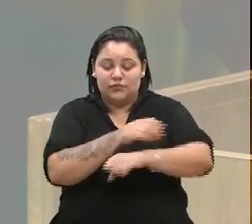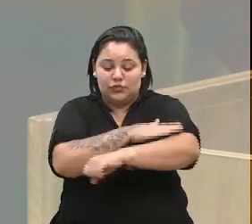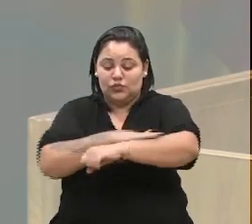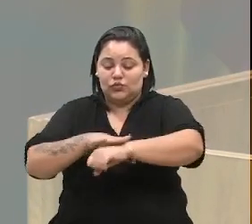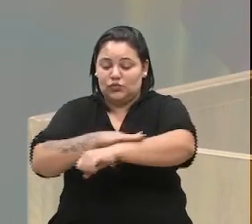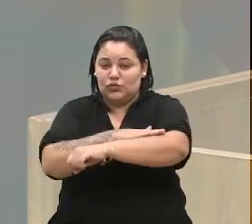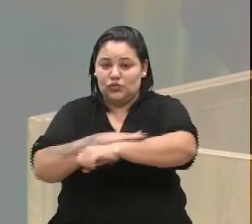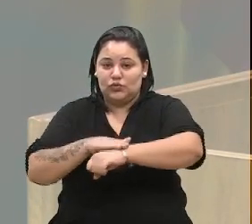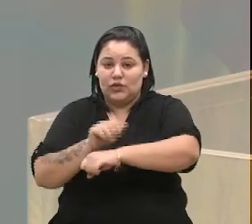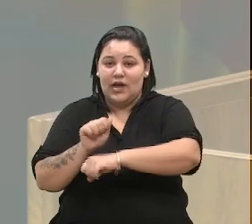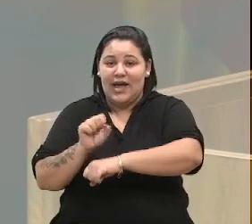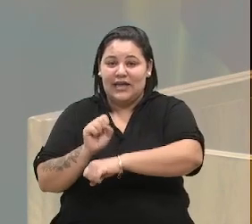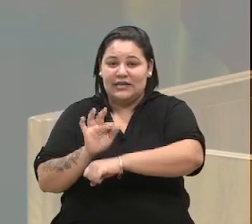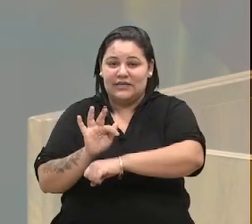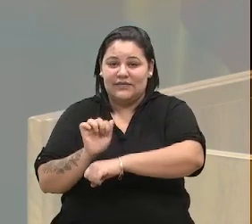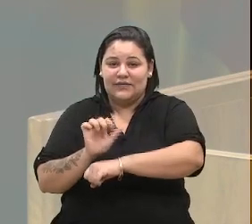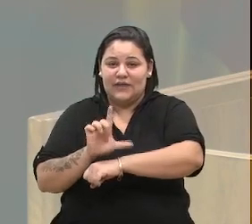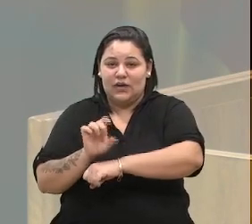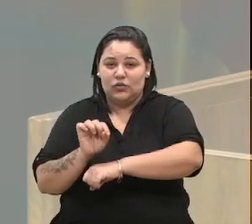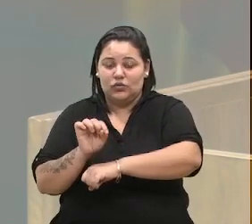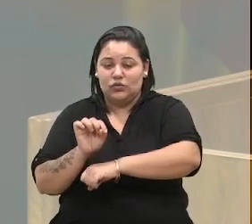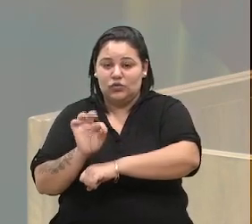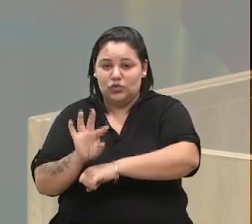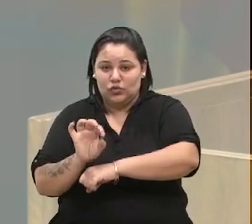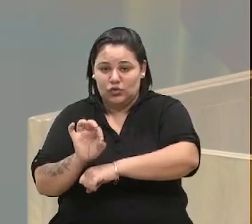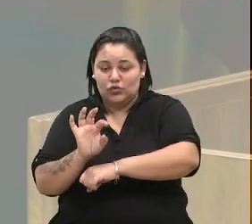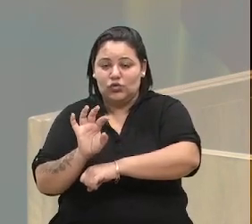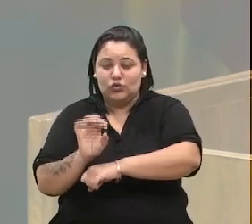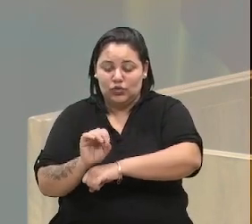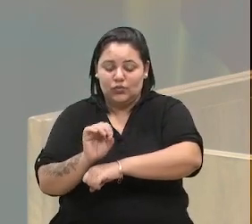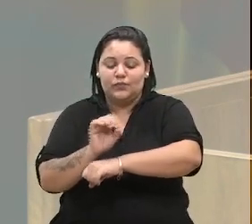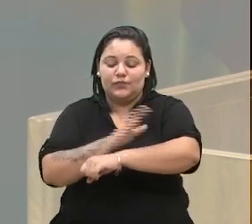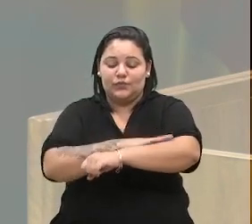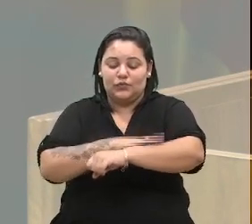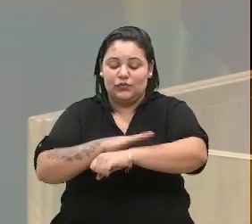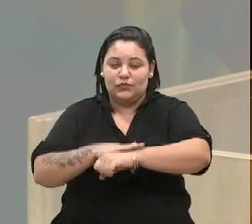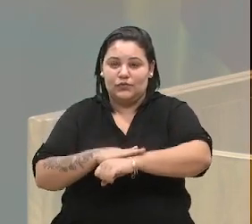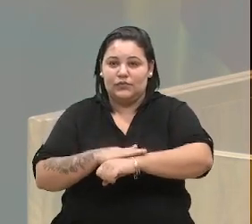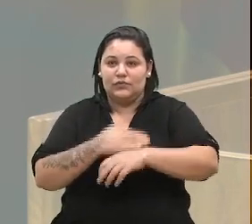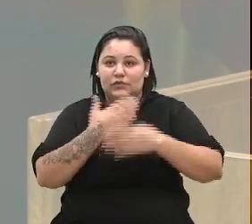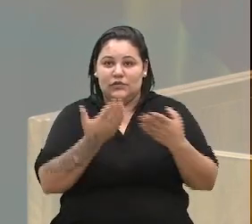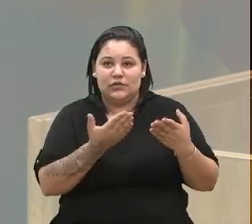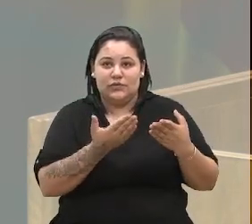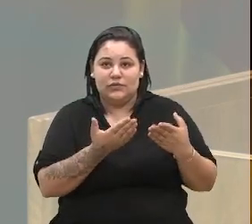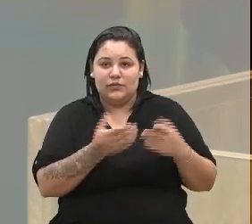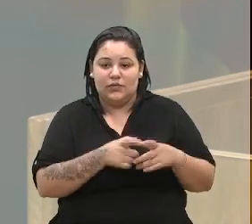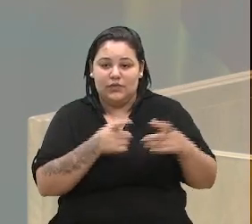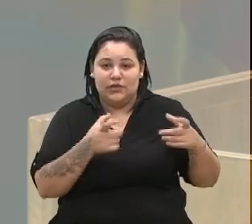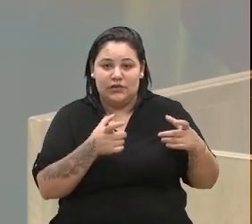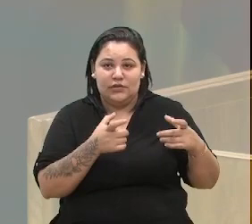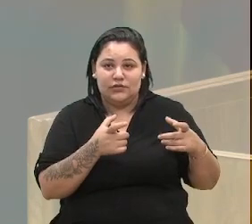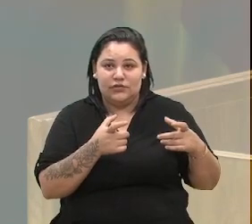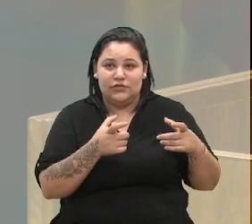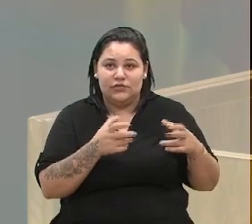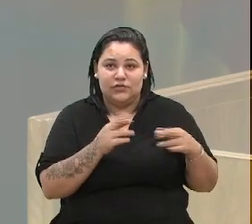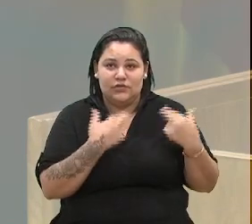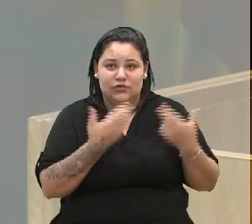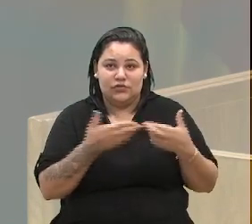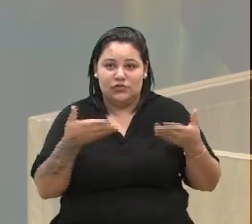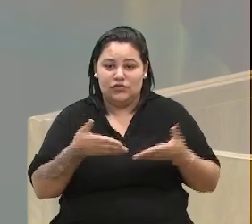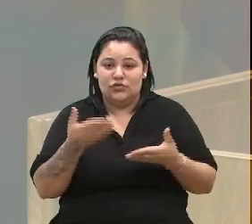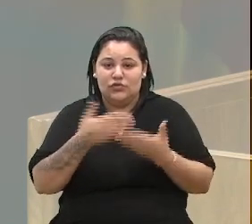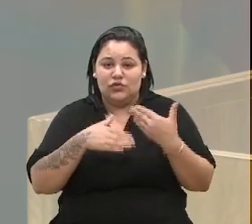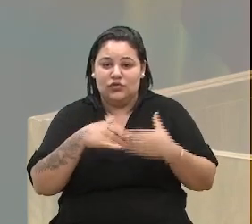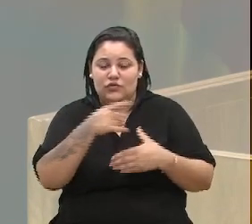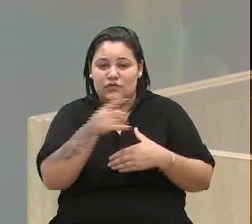Caxias do Sul. Então, esse é o meu grande expediente de hoje, né? E todos sabem, tem sido trazido